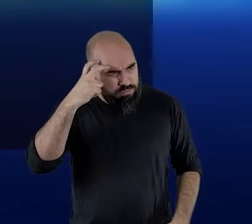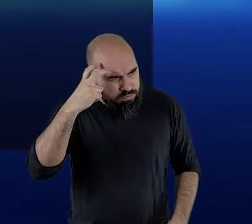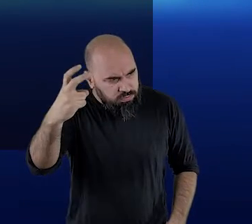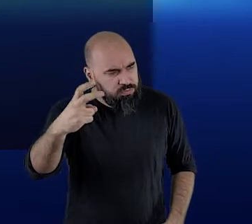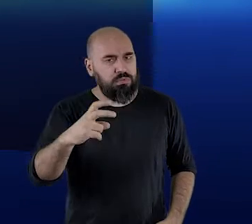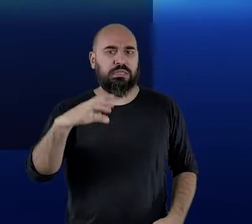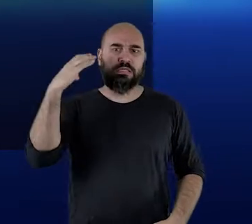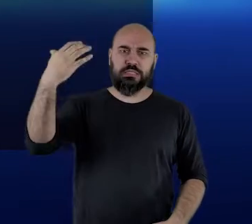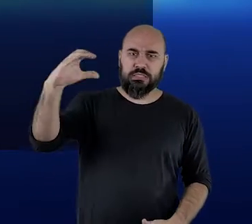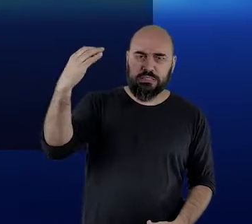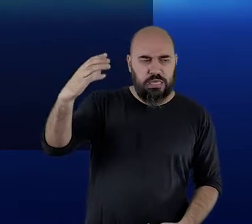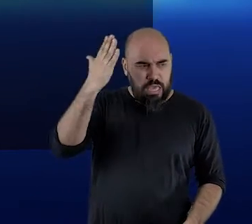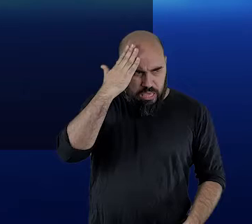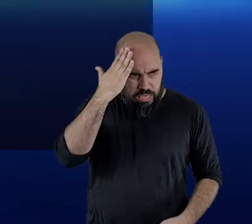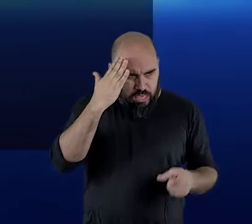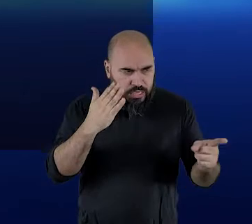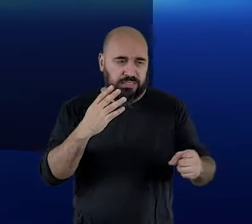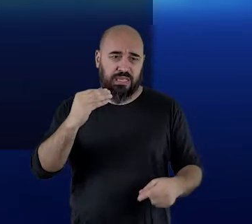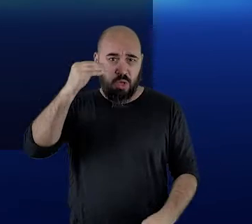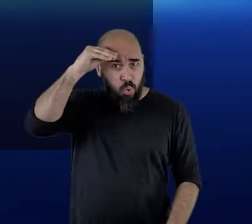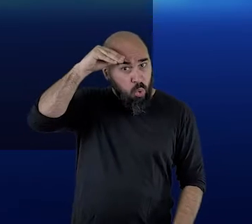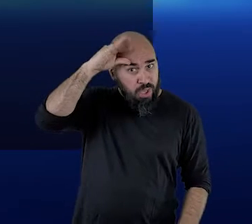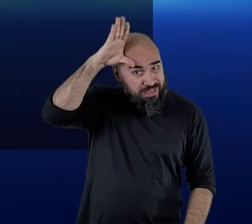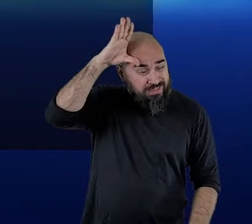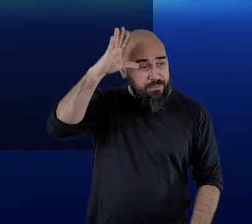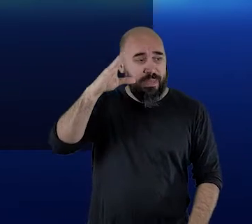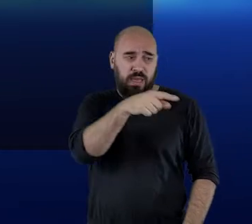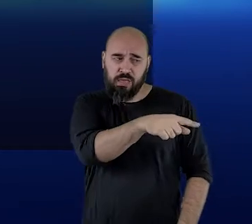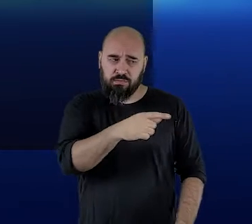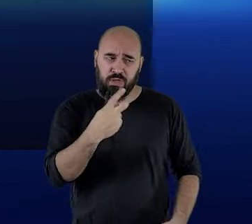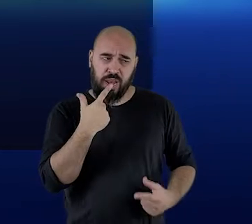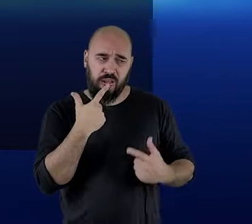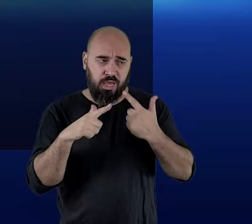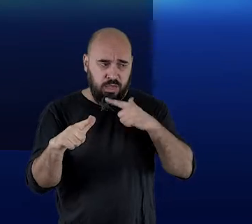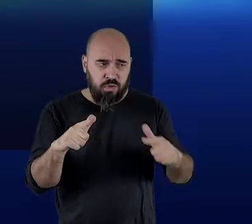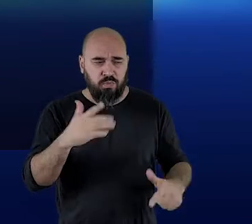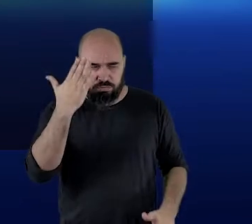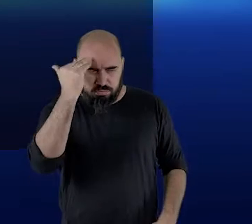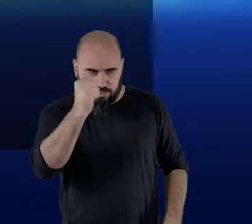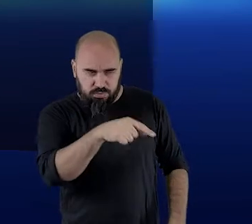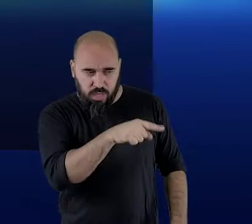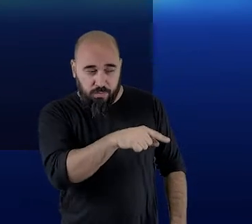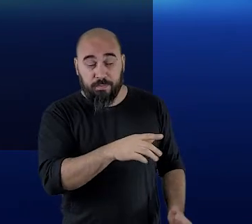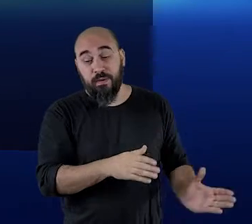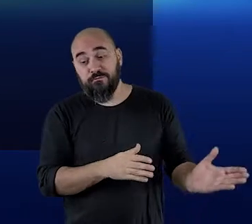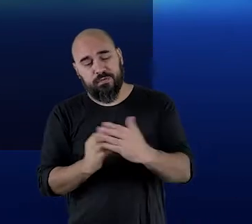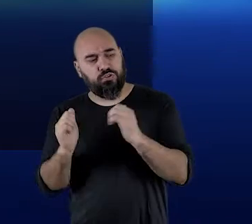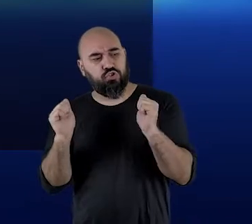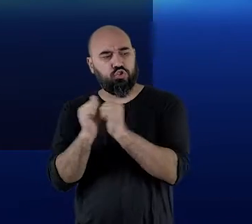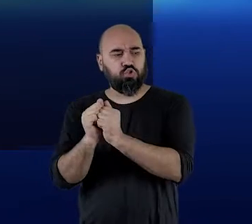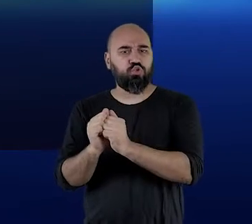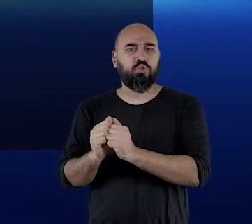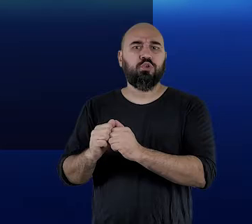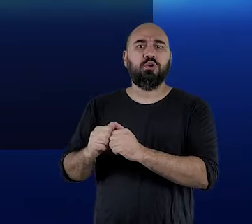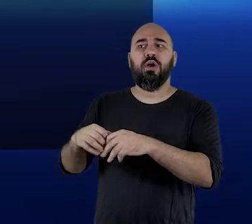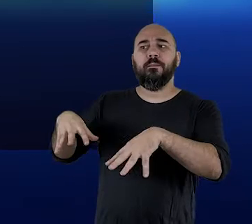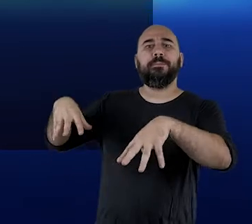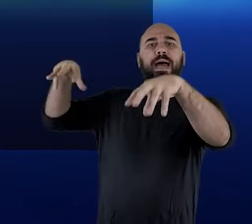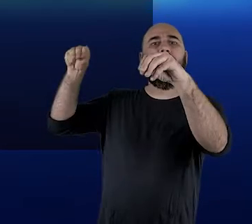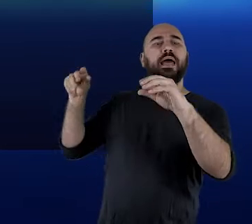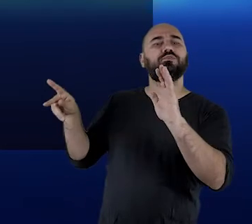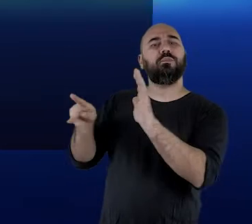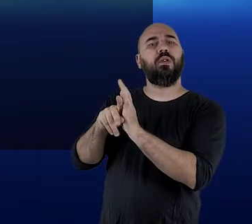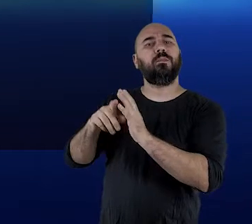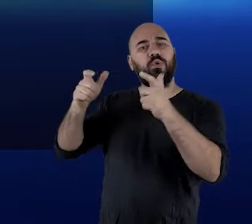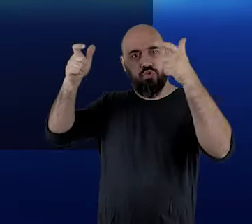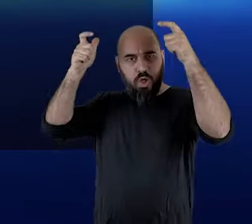doutos em ciência, versados no conhecimento, e que fossem competentes para assistirem no palácio do rei e lhes ensinasse